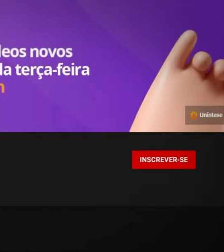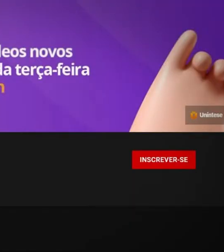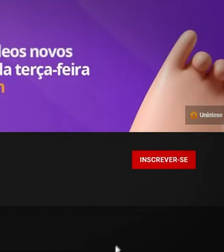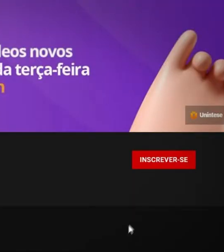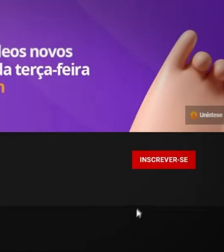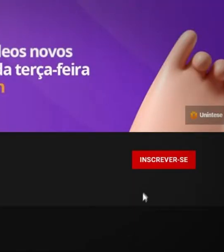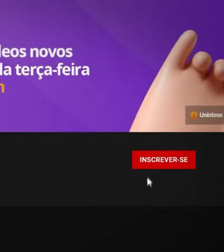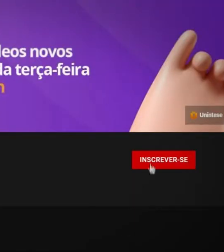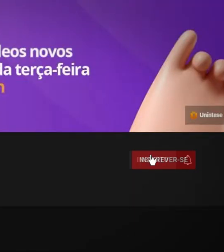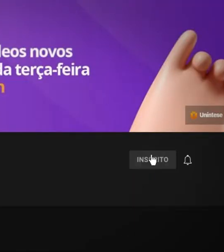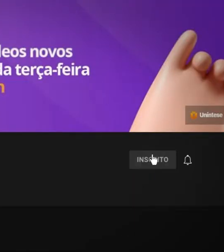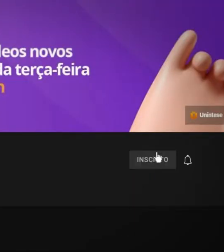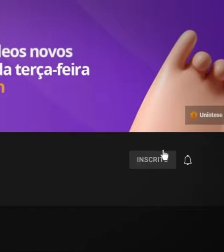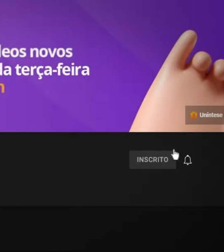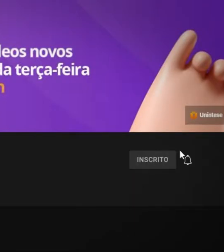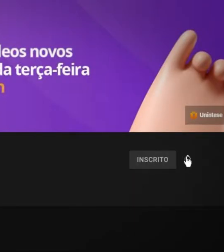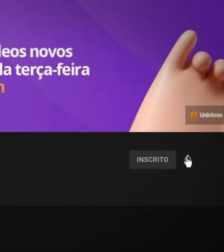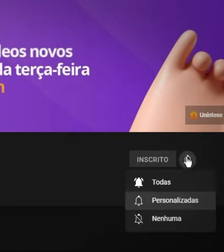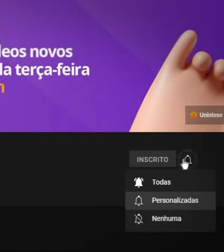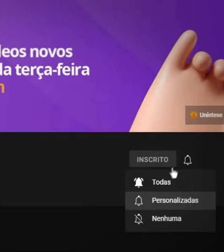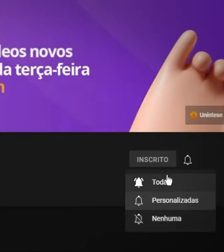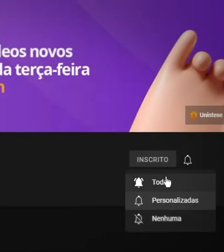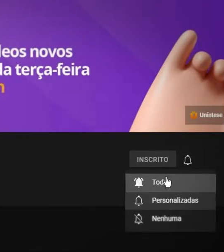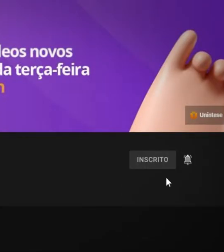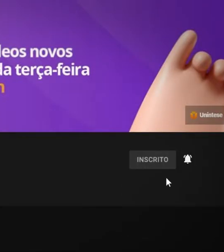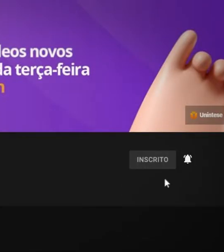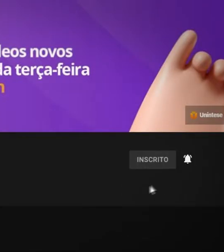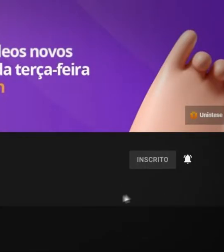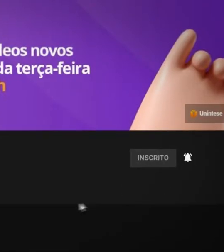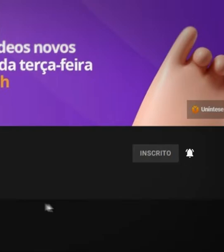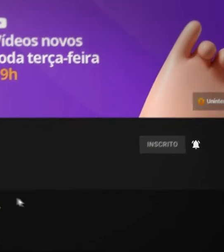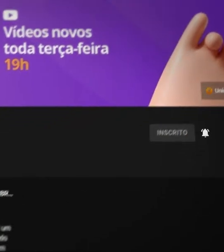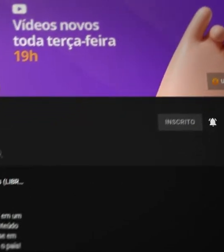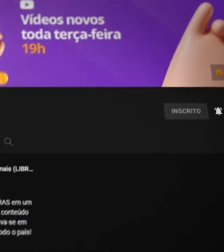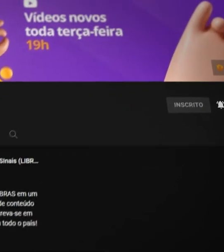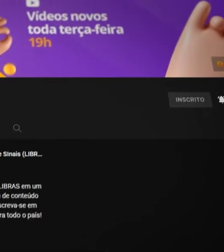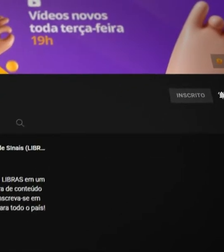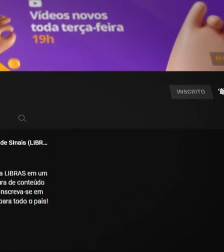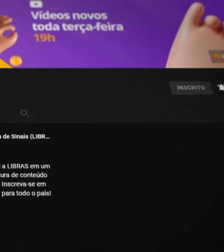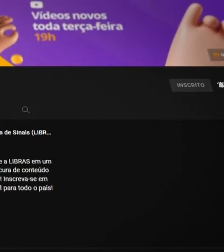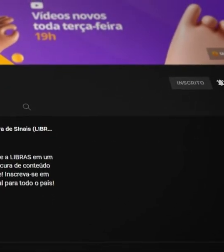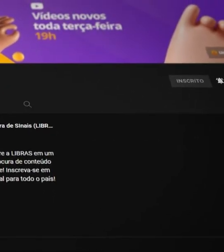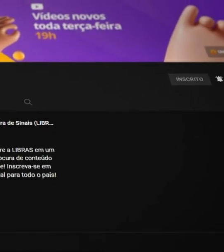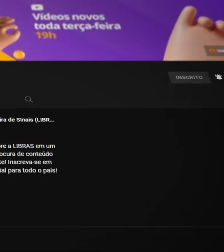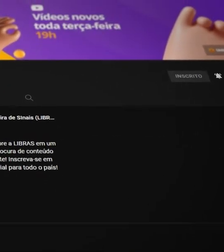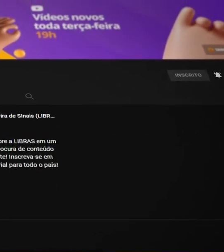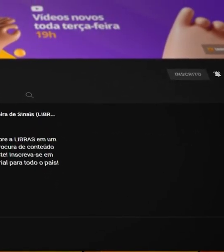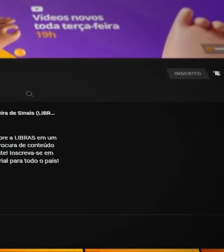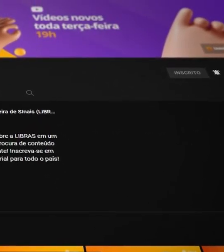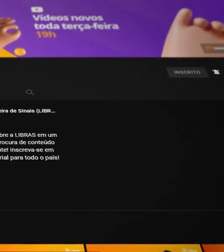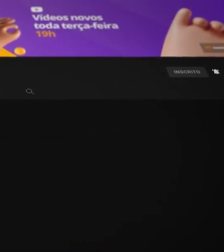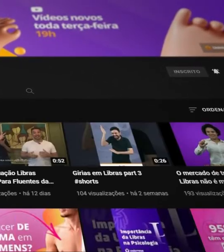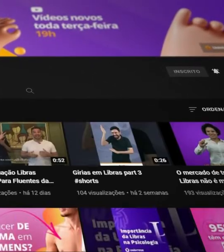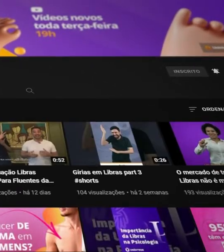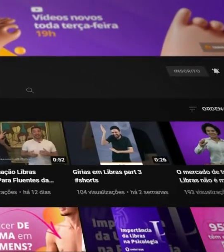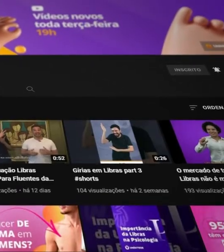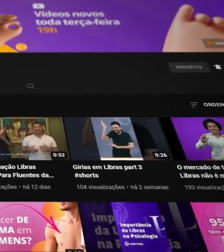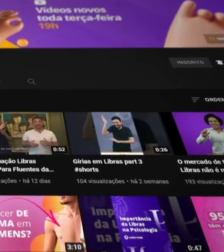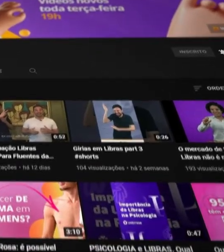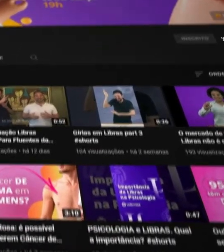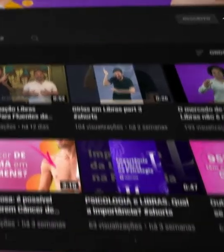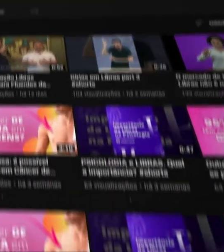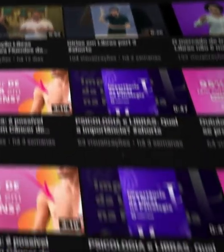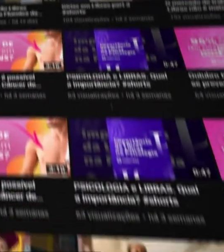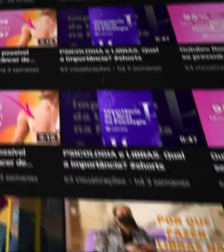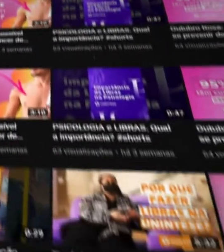antes, deixa eu te fazer um convite. Você já se inscreveu aqui no canal da Uníntese? Se inscreva agora mesmo e não perca nenhum conteúdo de